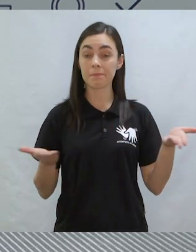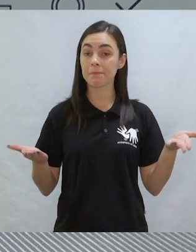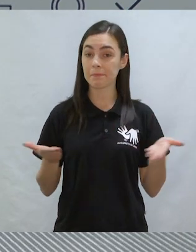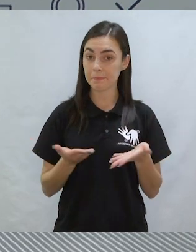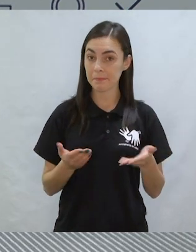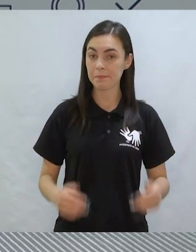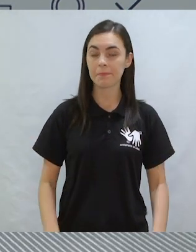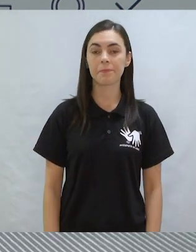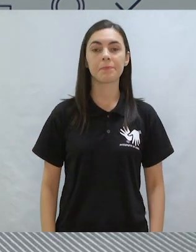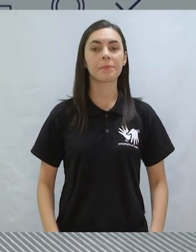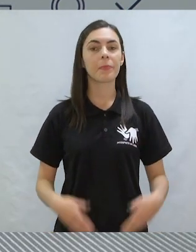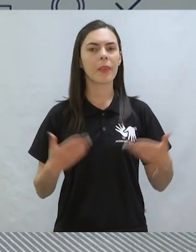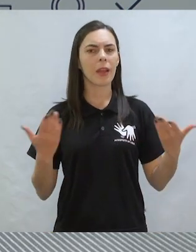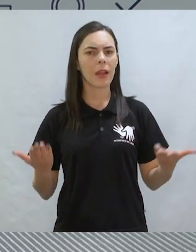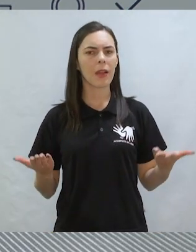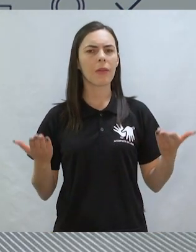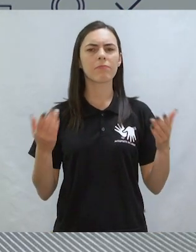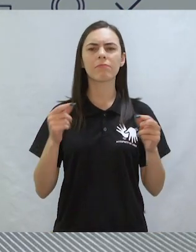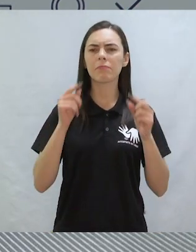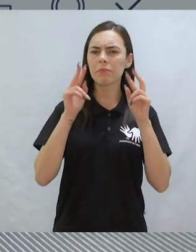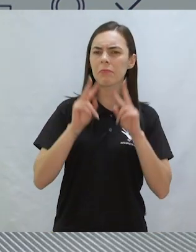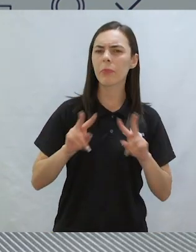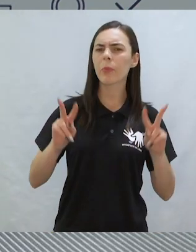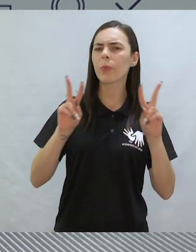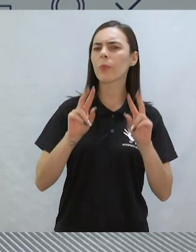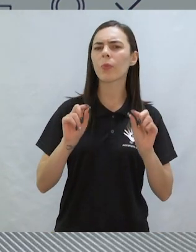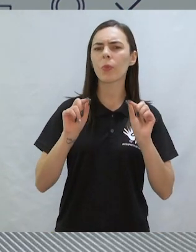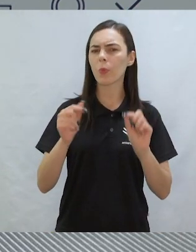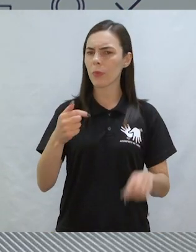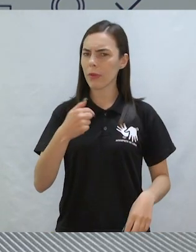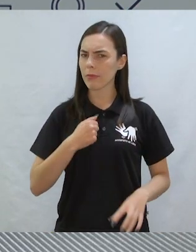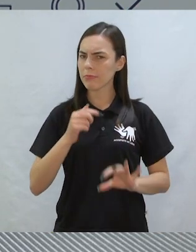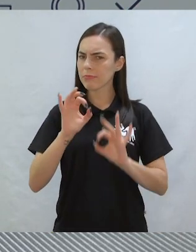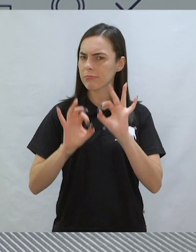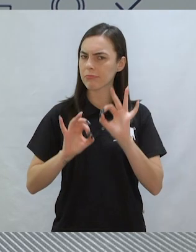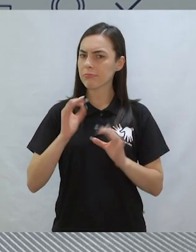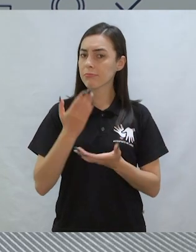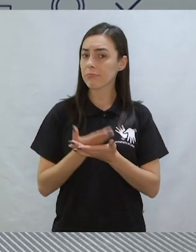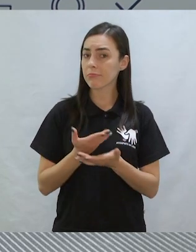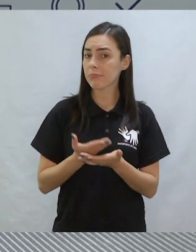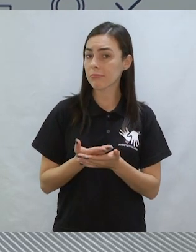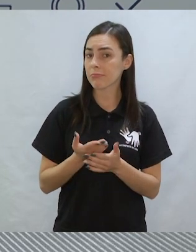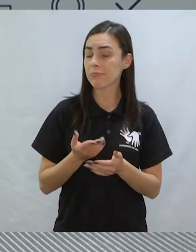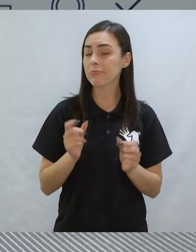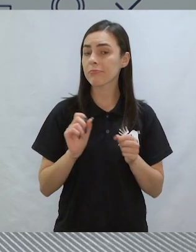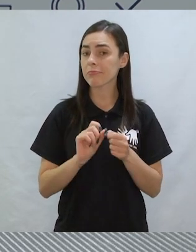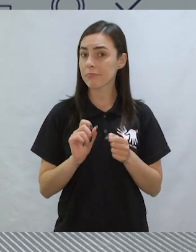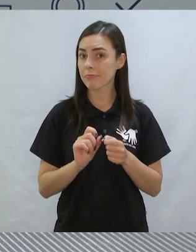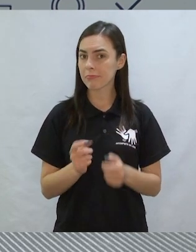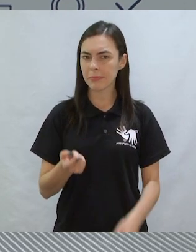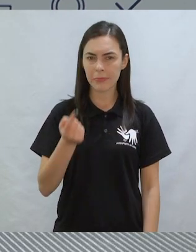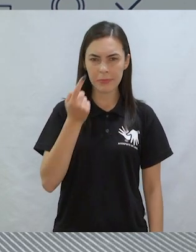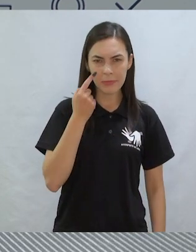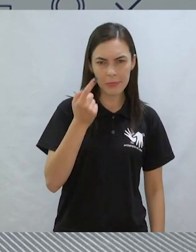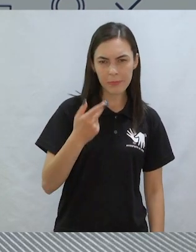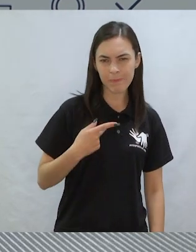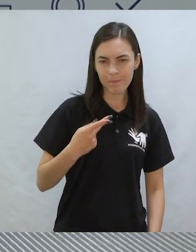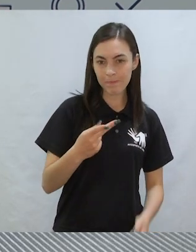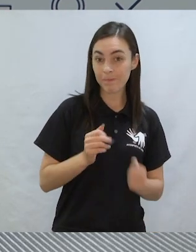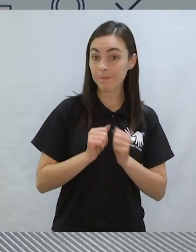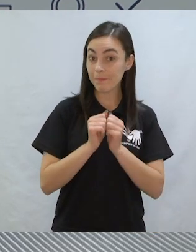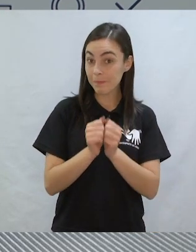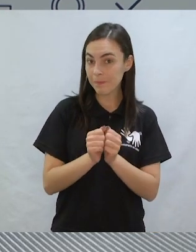nossa rotina. Então nós vamos ver o que a professora planejou hoje para nós. Vamos ver